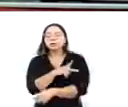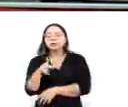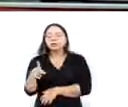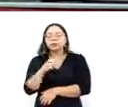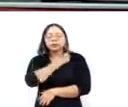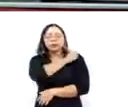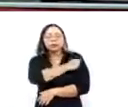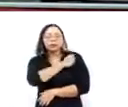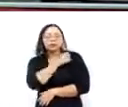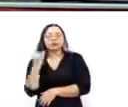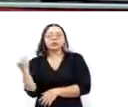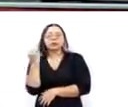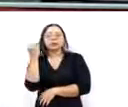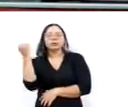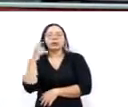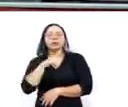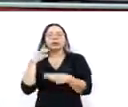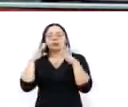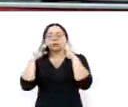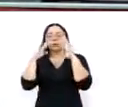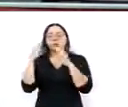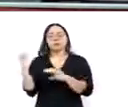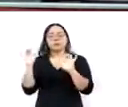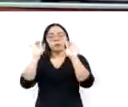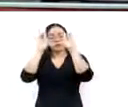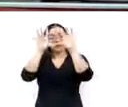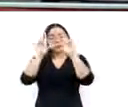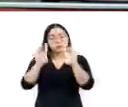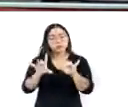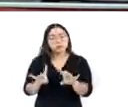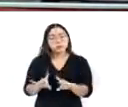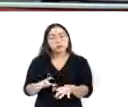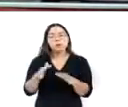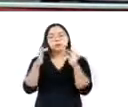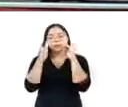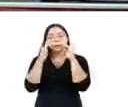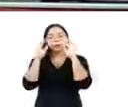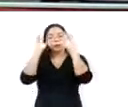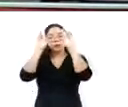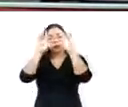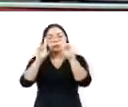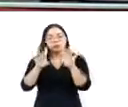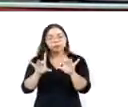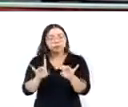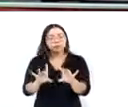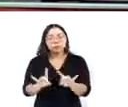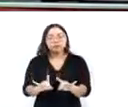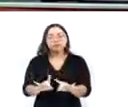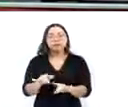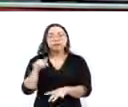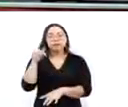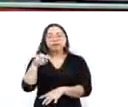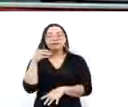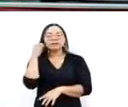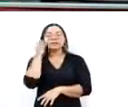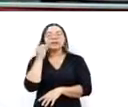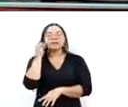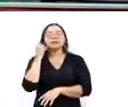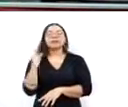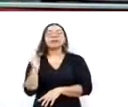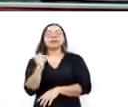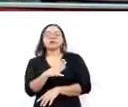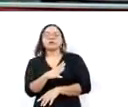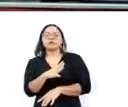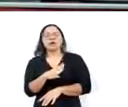aluno é algo precioso, que demanda uma atenção muito especial, que demanda uma atenção especialíssima